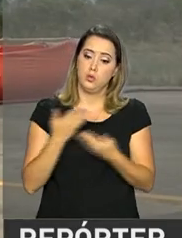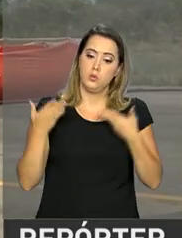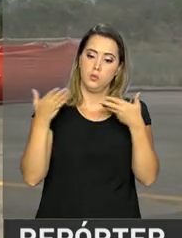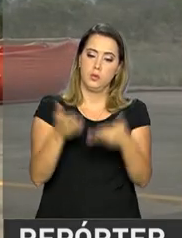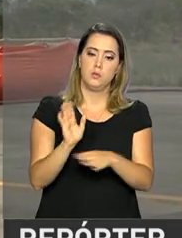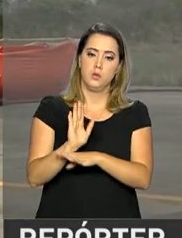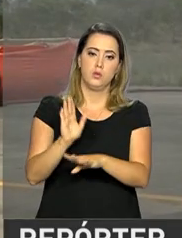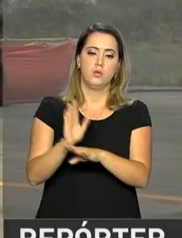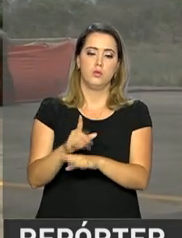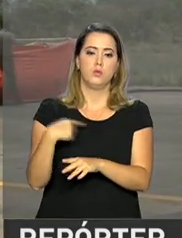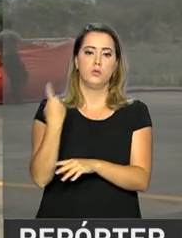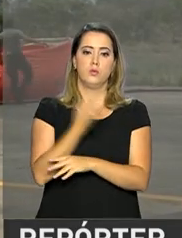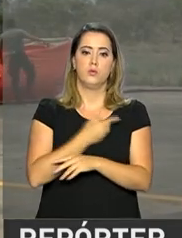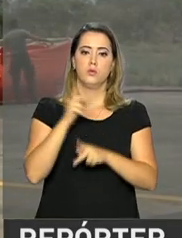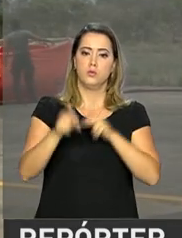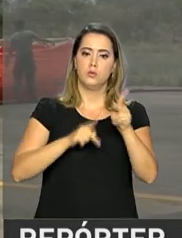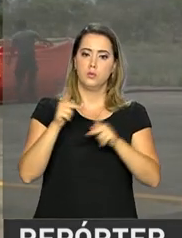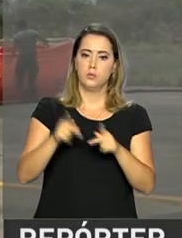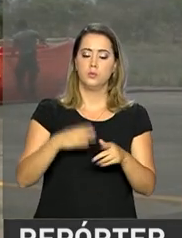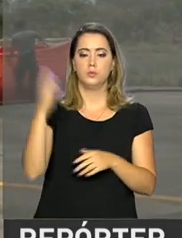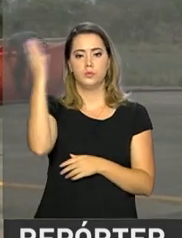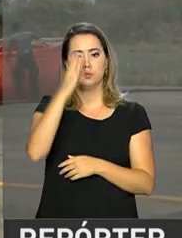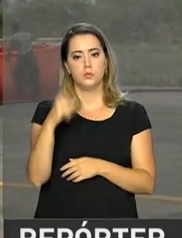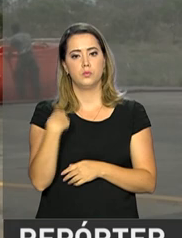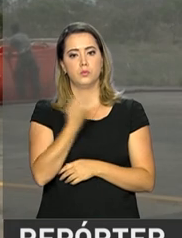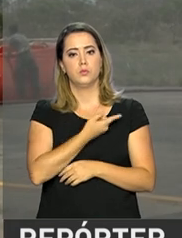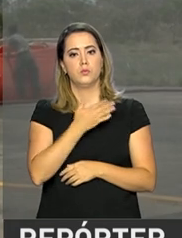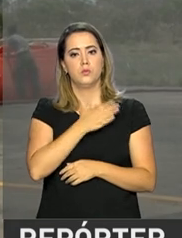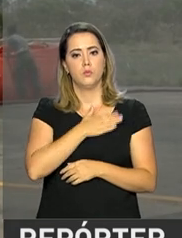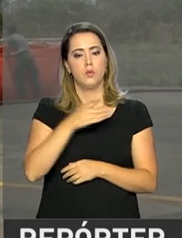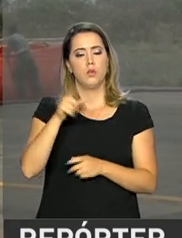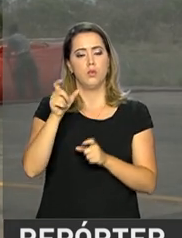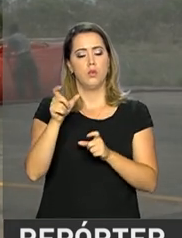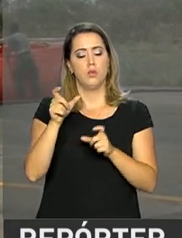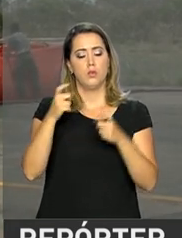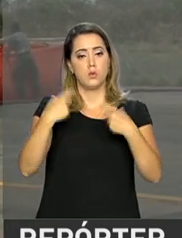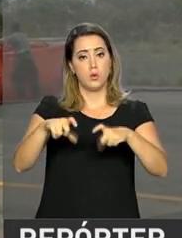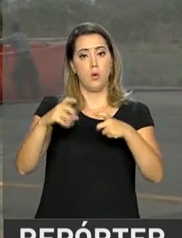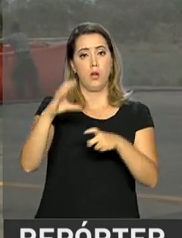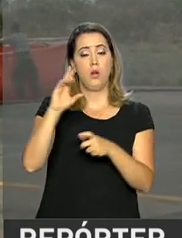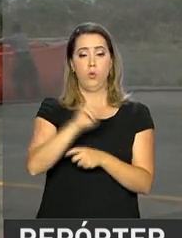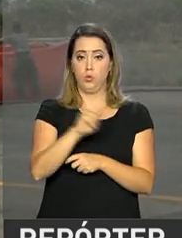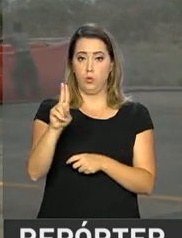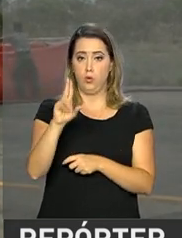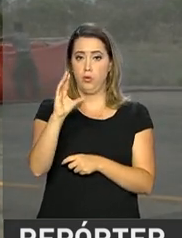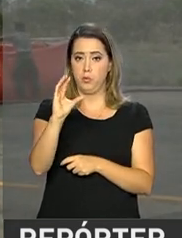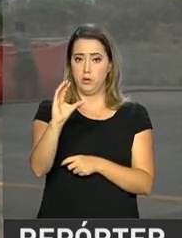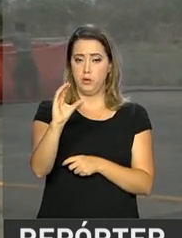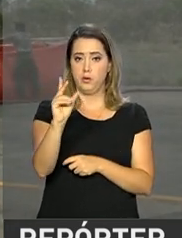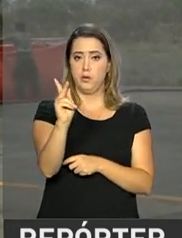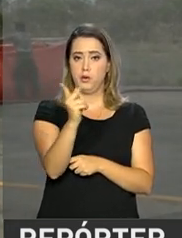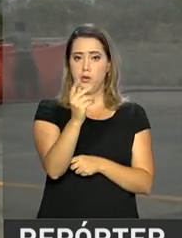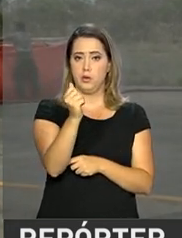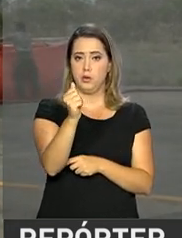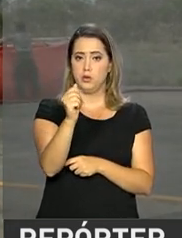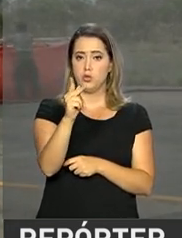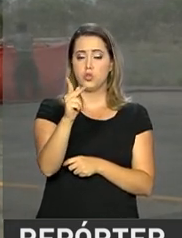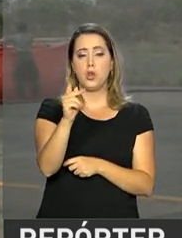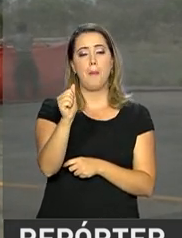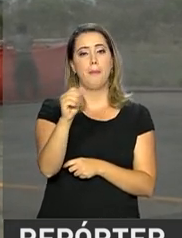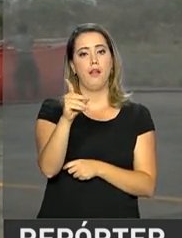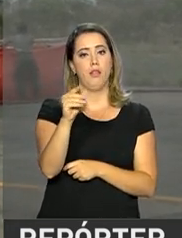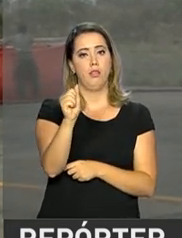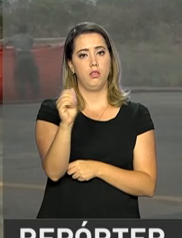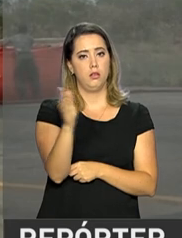poder estar ajudando o nosso povo brasileiro, a nossa Chapada dos Veadeiros aí que está sofrendo com essa queimada. E nós estamos aí atuando